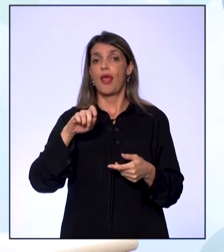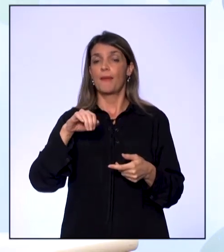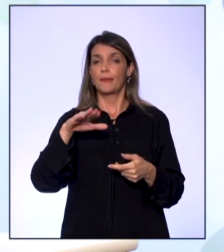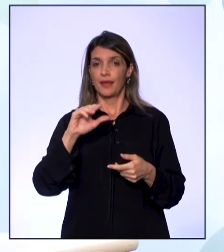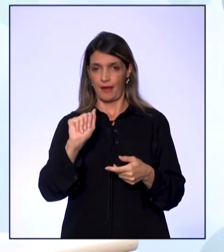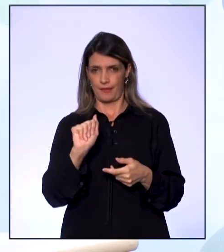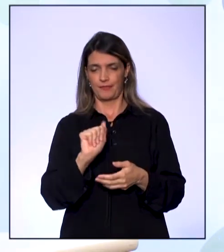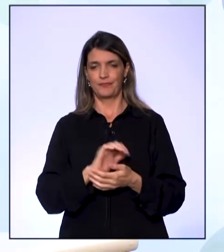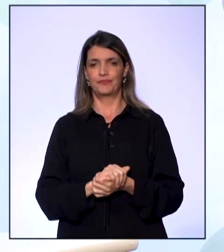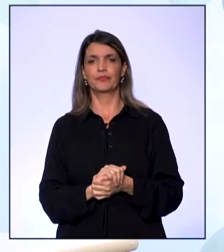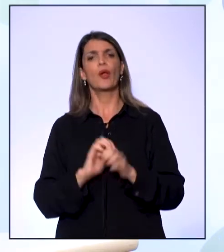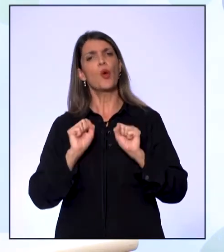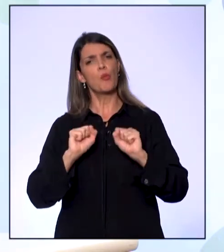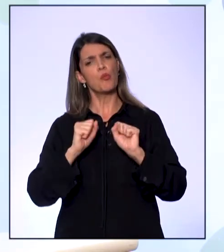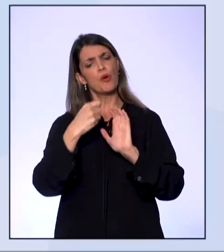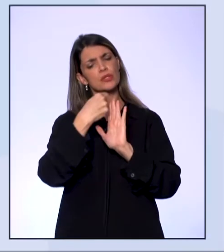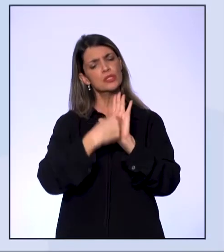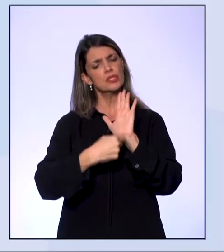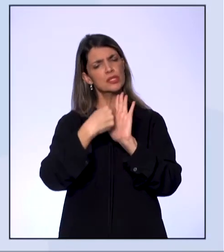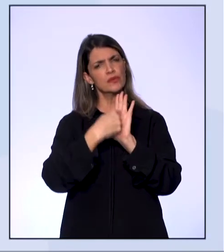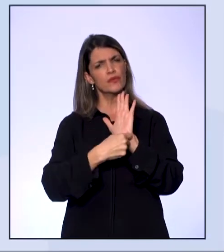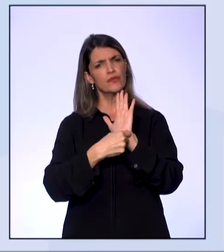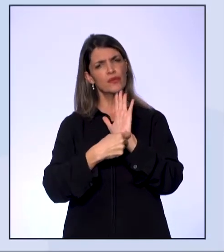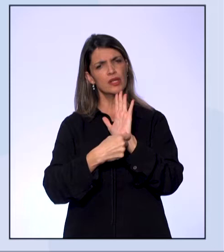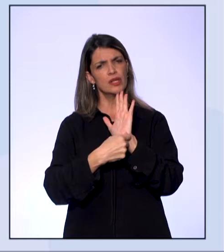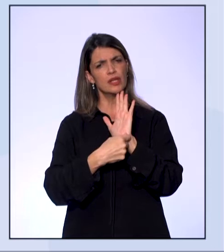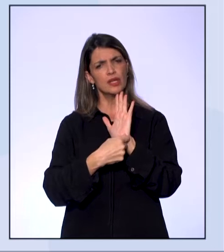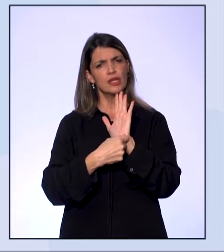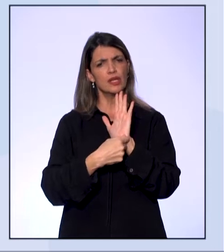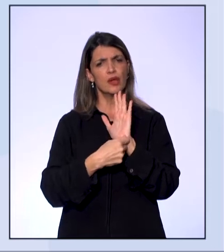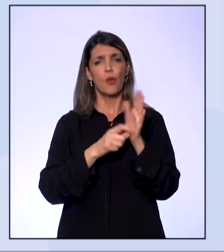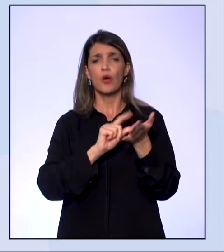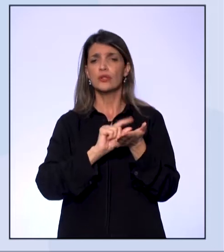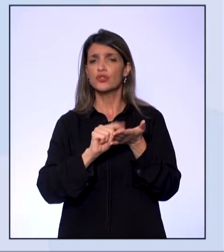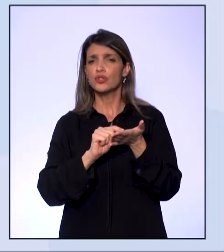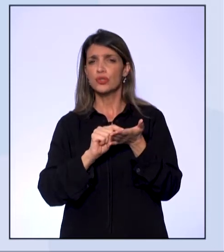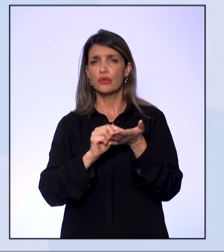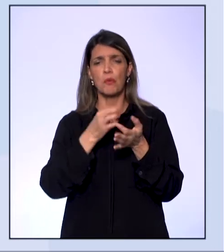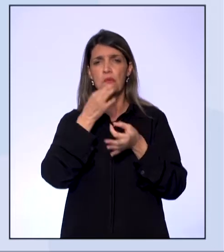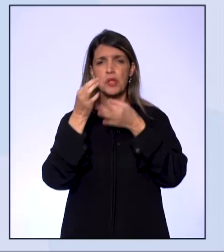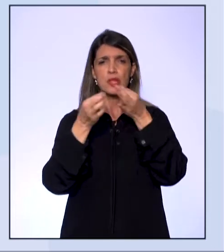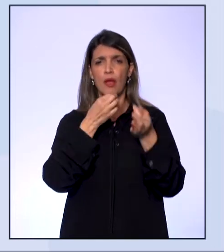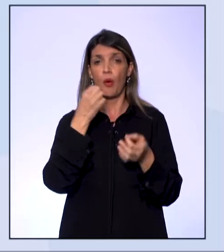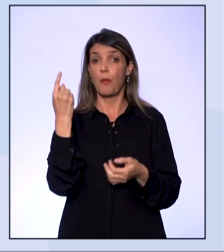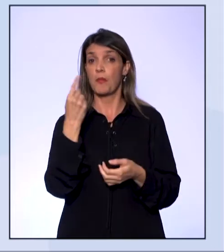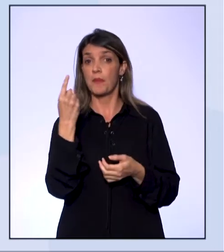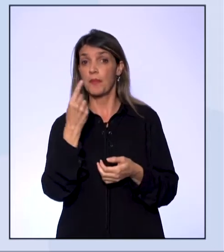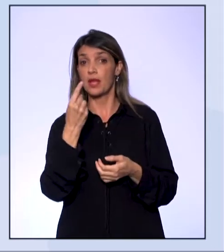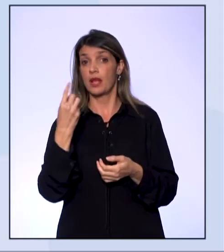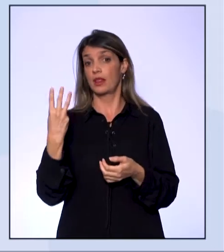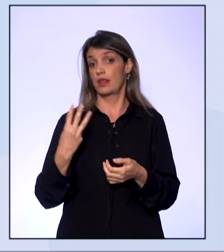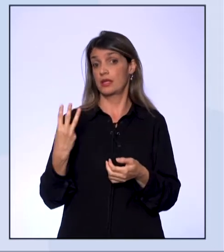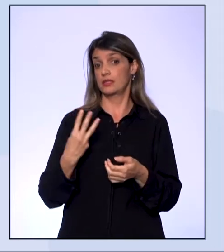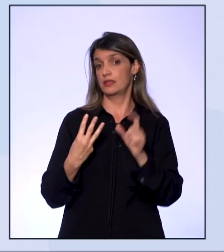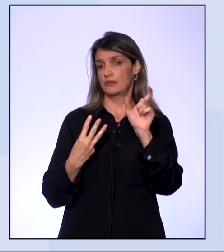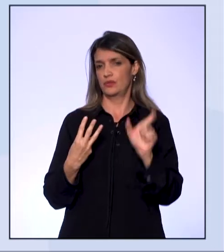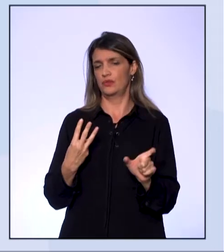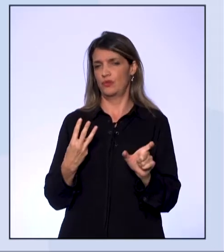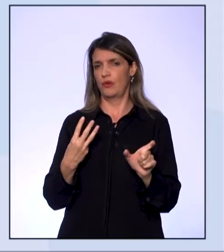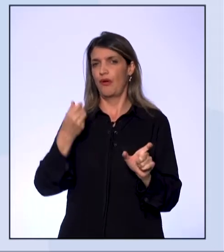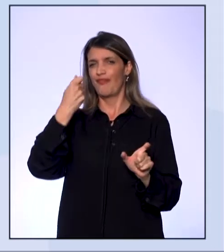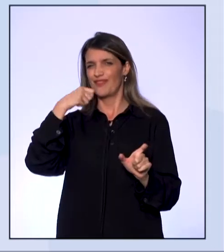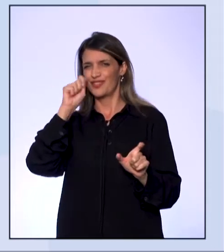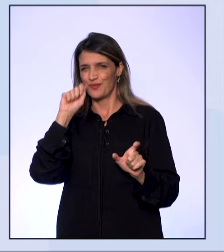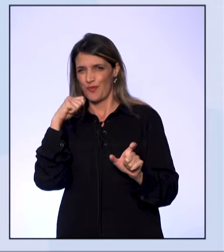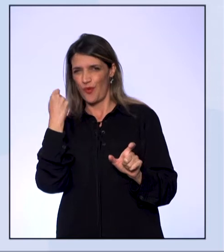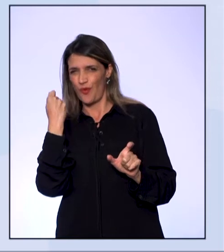Pode-se escrever um texto, um artigo de opinião, em primeira ou terceira pessoa. Quando a gente pensa na dissertação escolar lá do vestibular, aquela que é